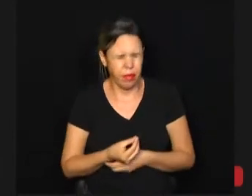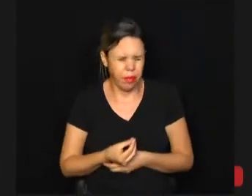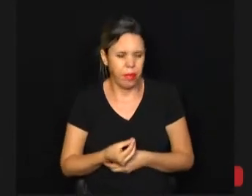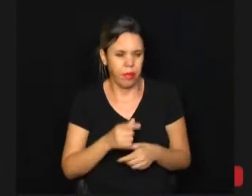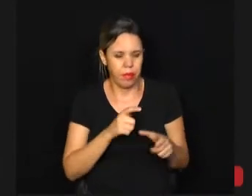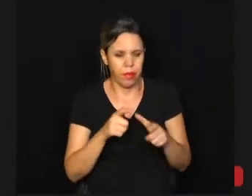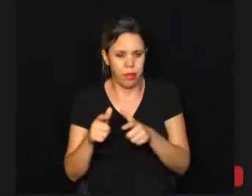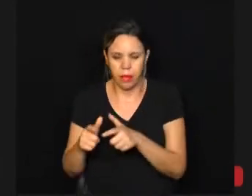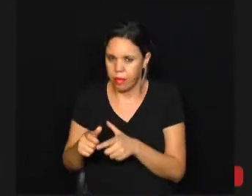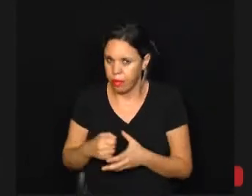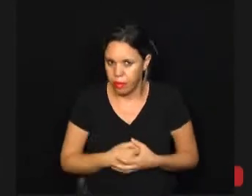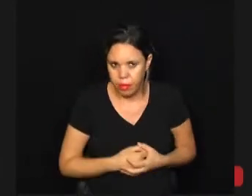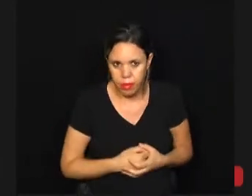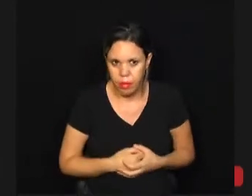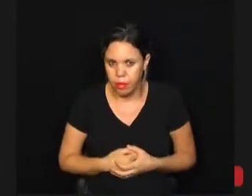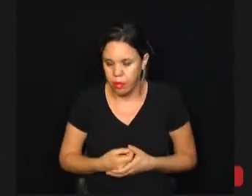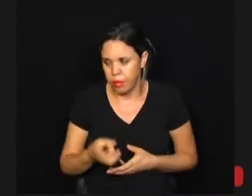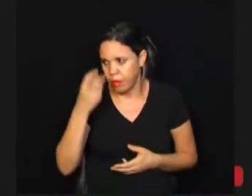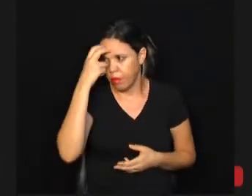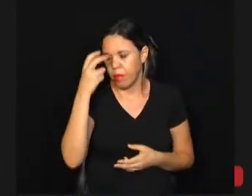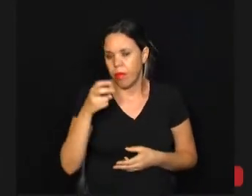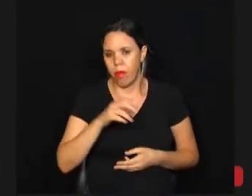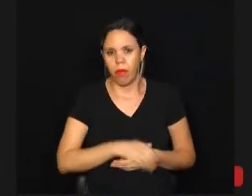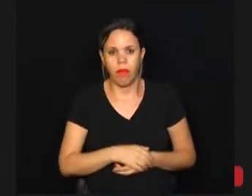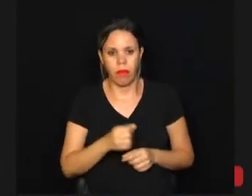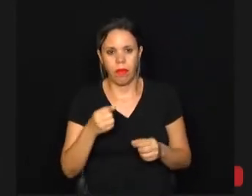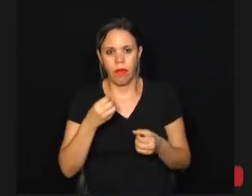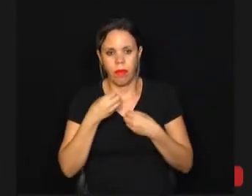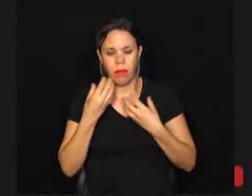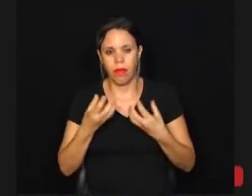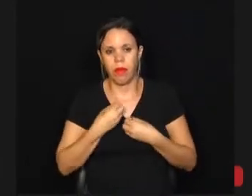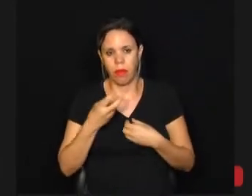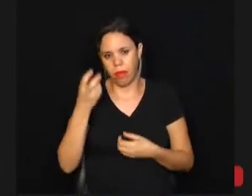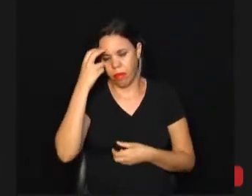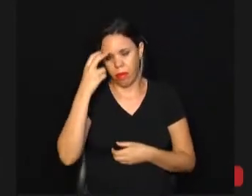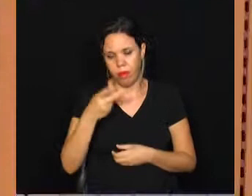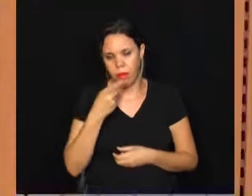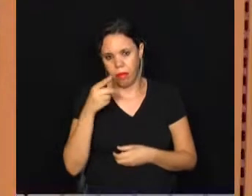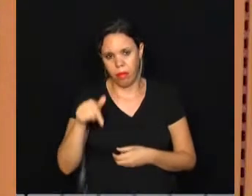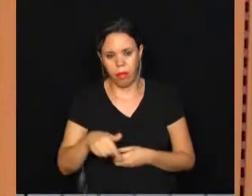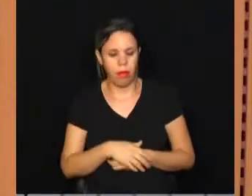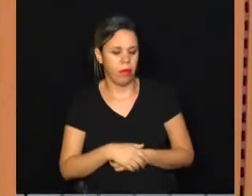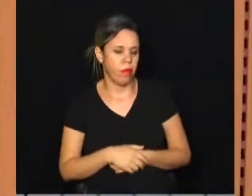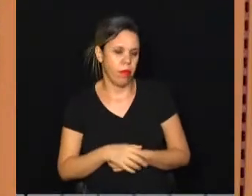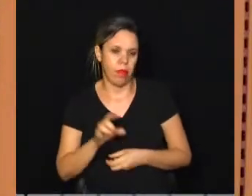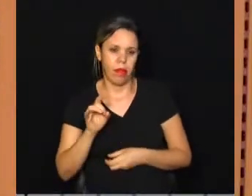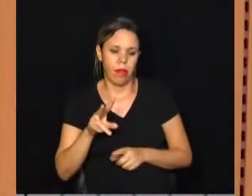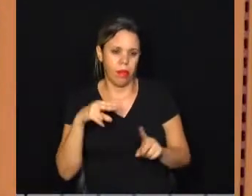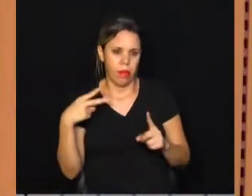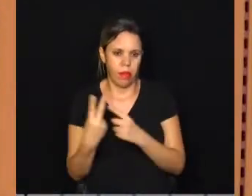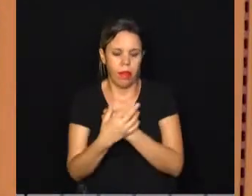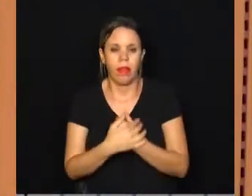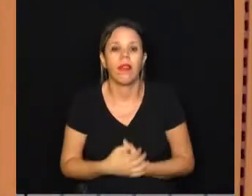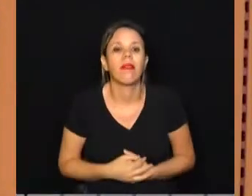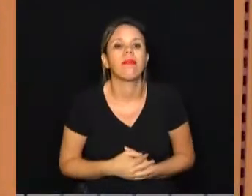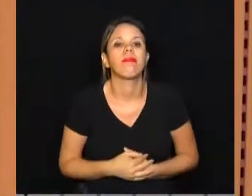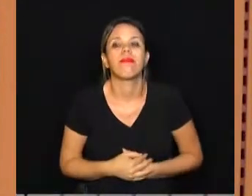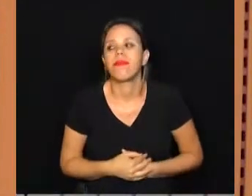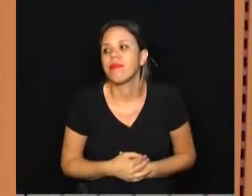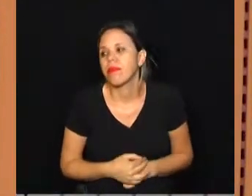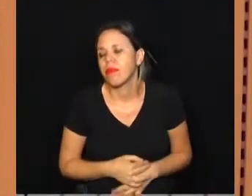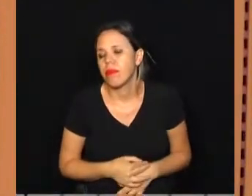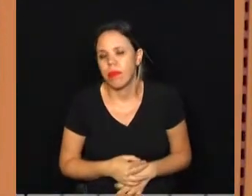lugar da cultura e de uma expressão cultural. Mas eu vou destacar aqui só um aspecto